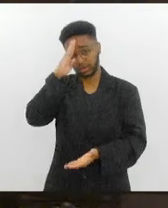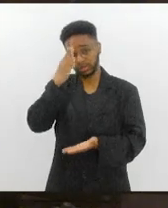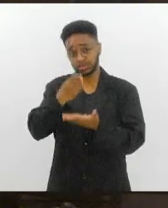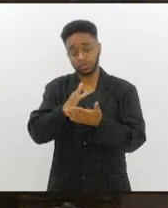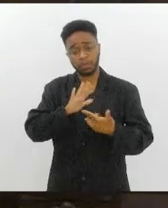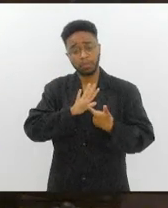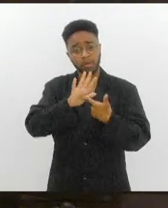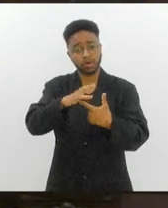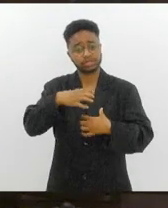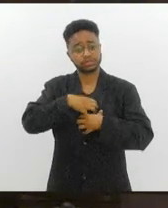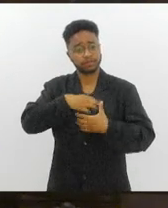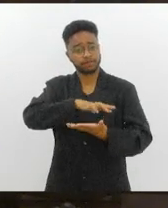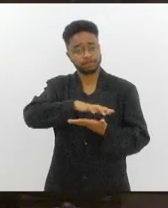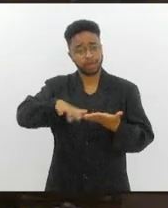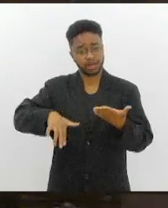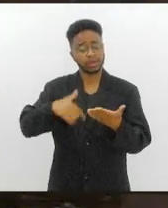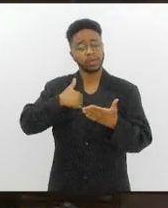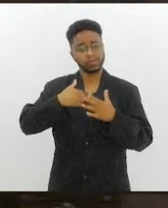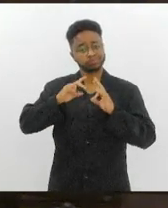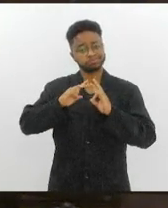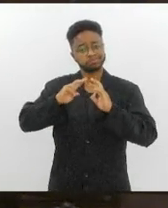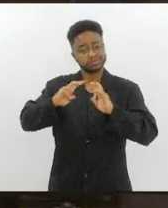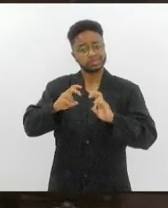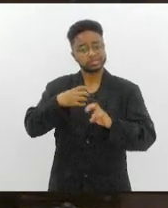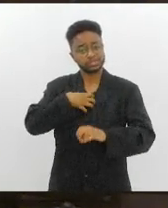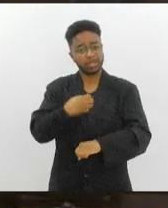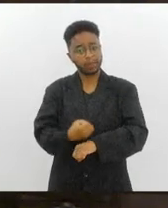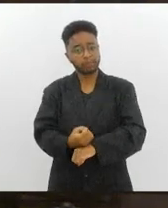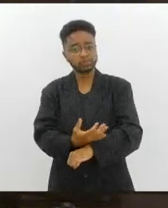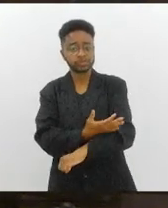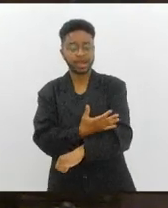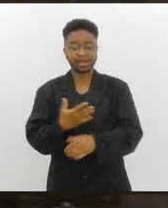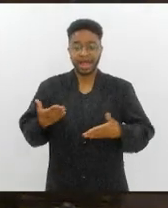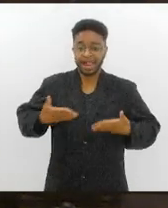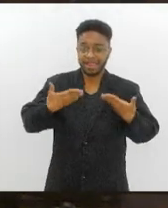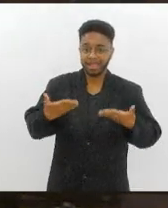vi extremamente emocionada, alegre,